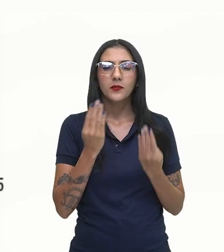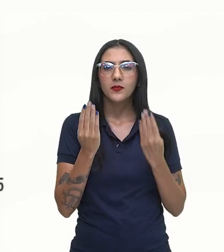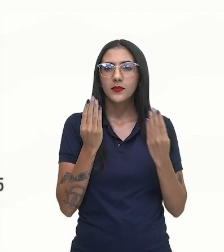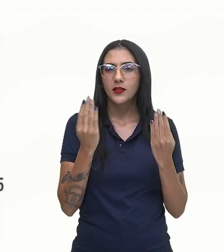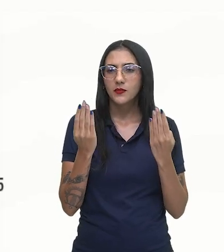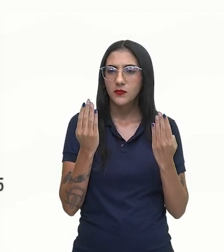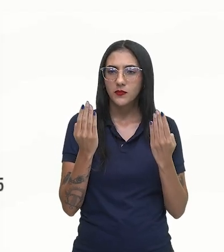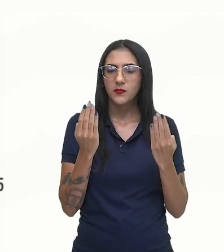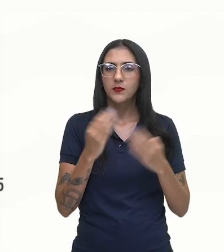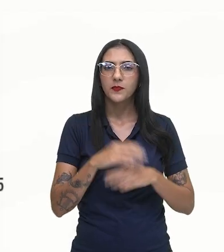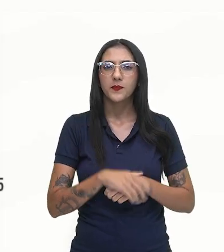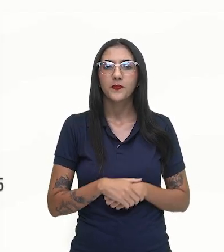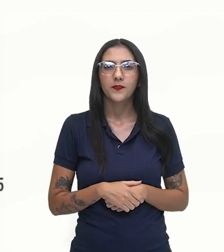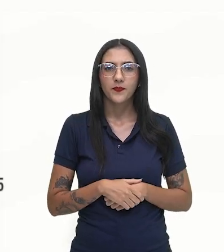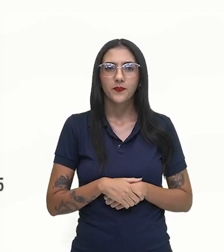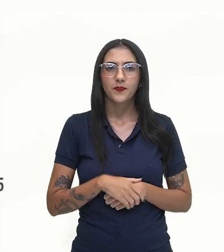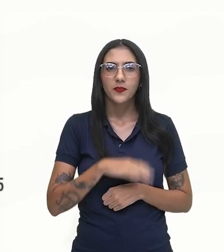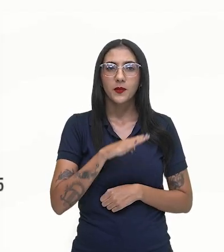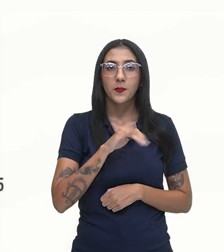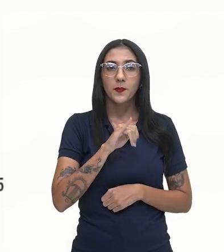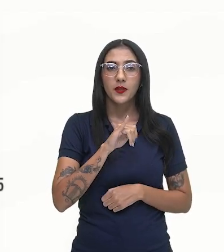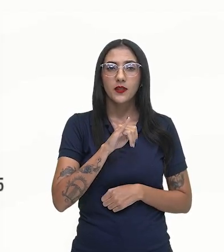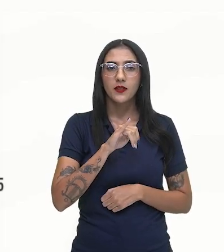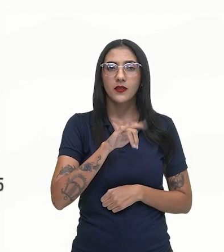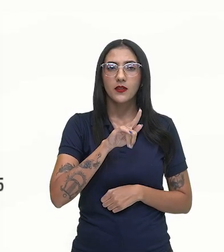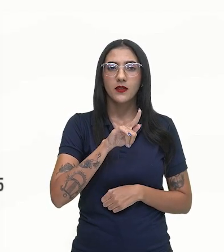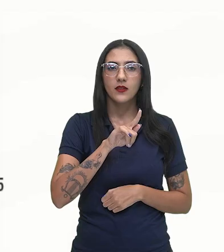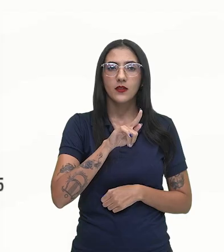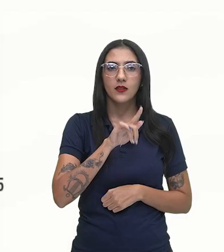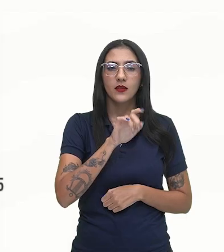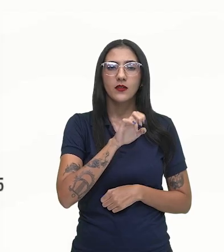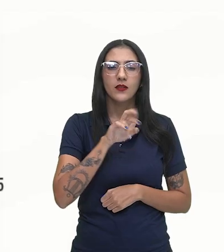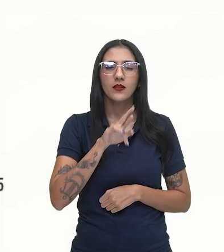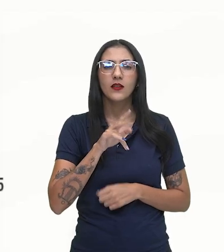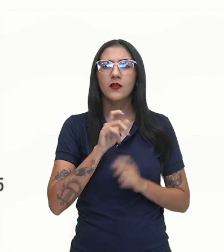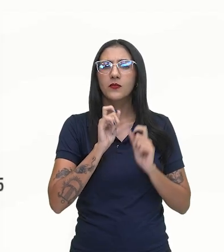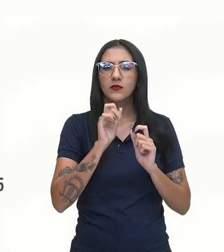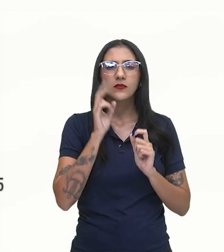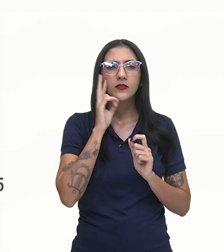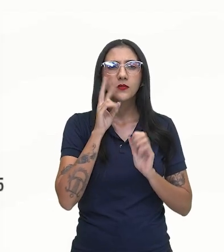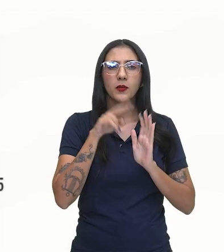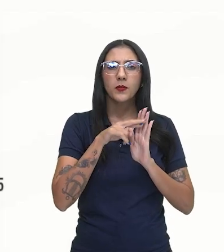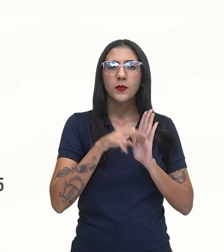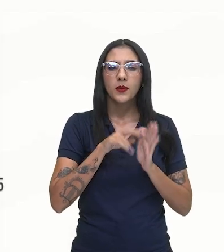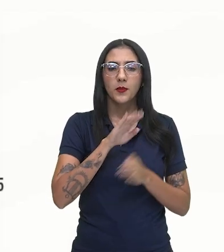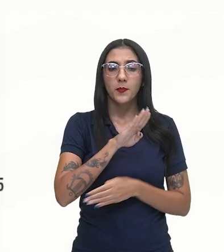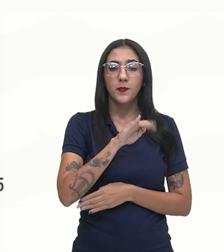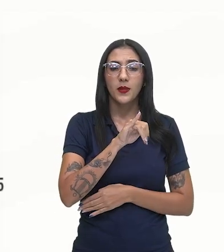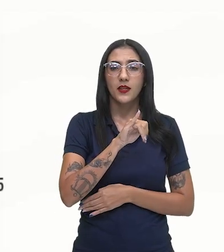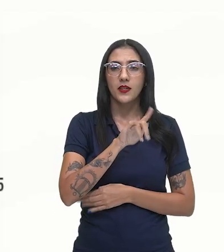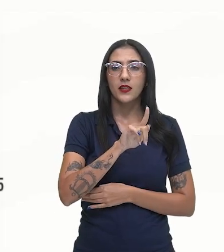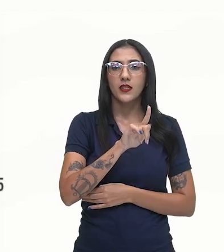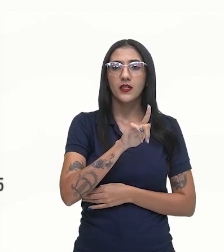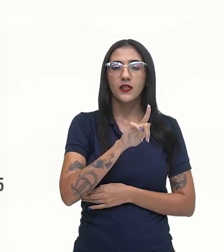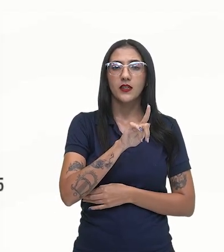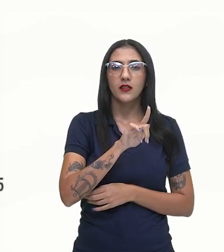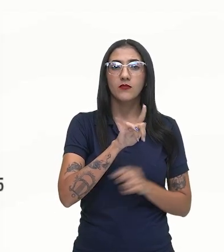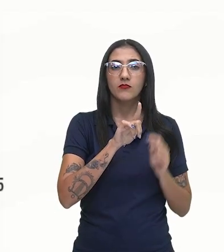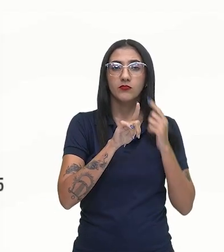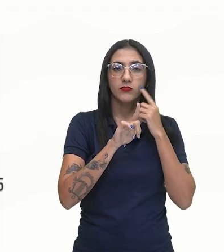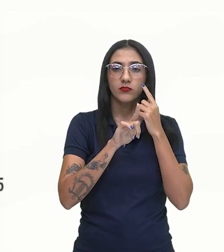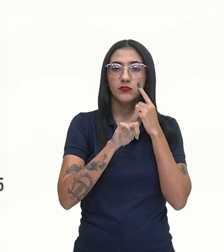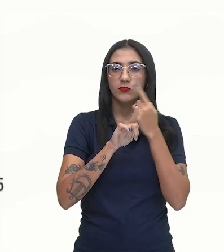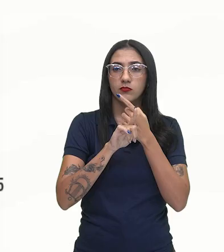big? É bigger, ok? O que eu tenho que fazer? O adjetivo big, ele termina